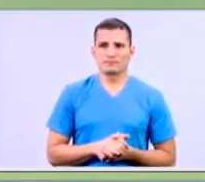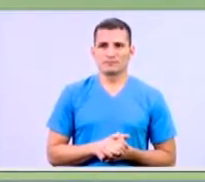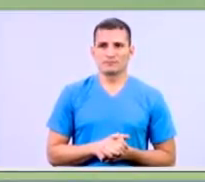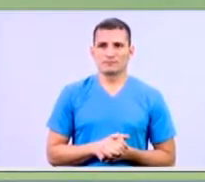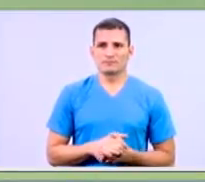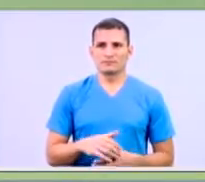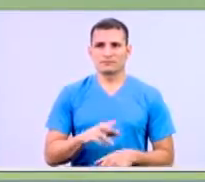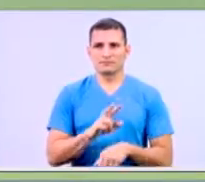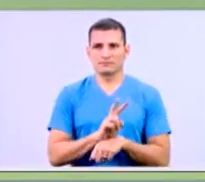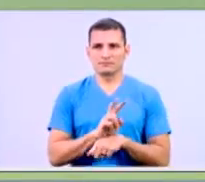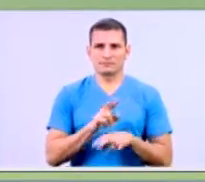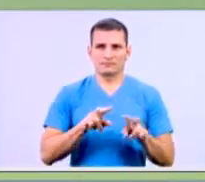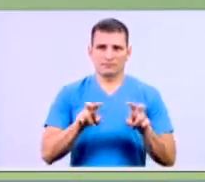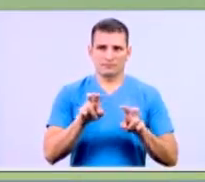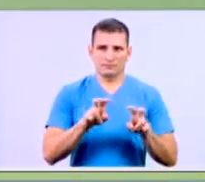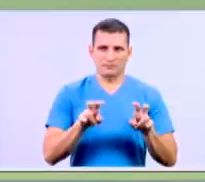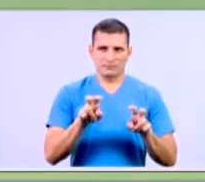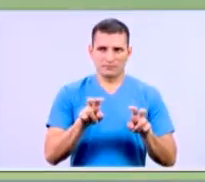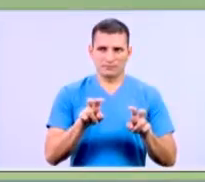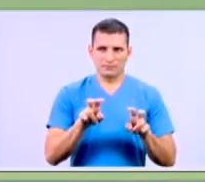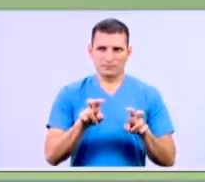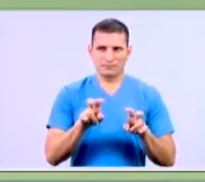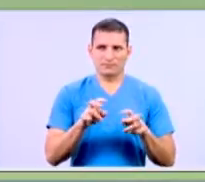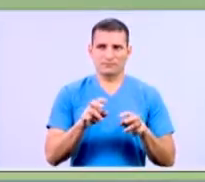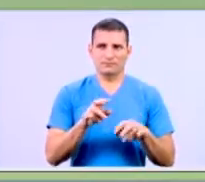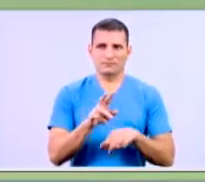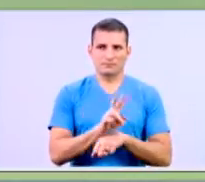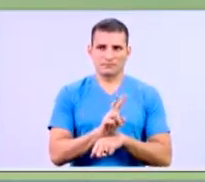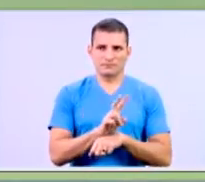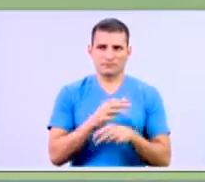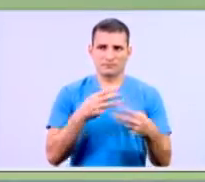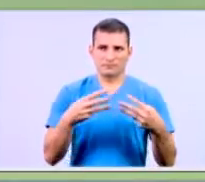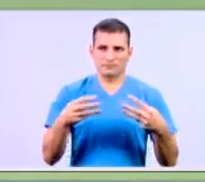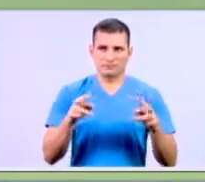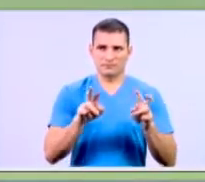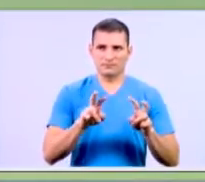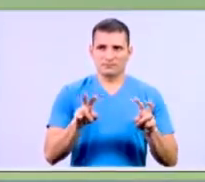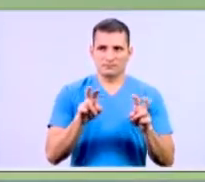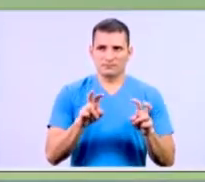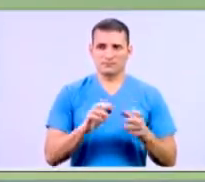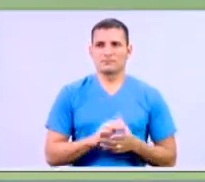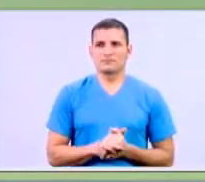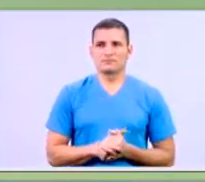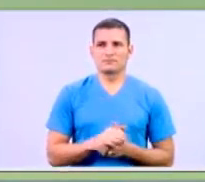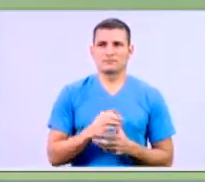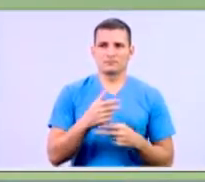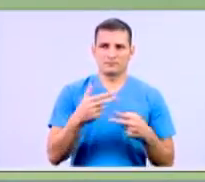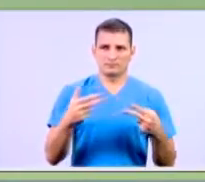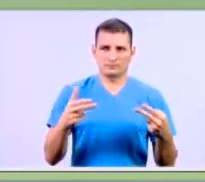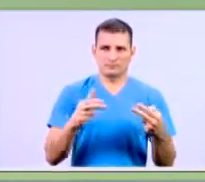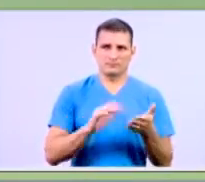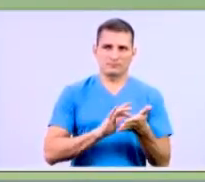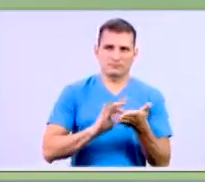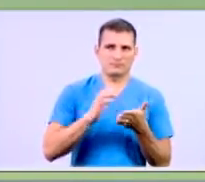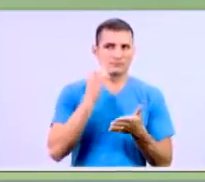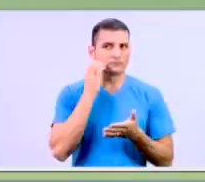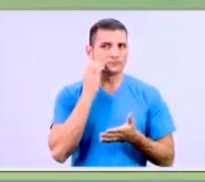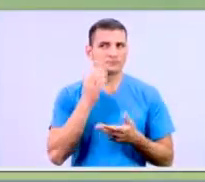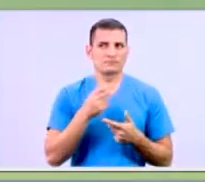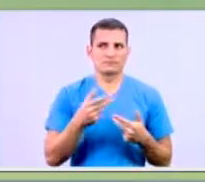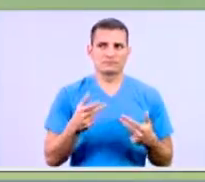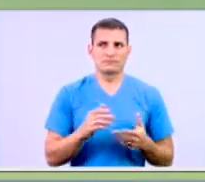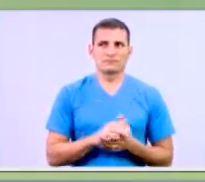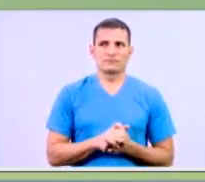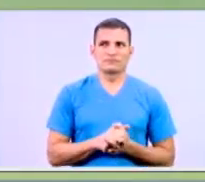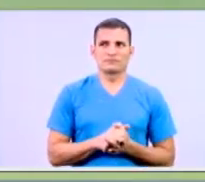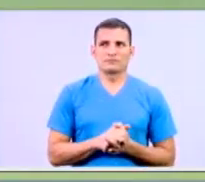segurança em computadores, segurança em redes de computadores, em dispositivos móveis e apresenta no final